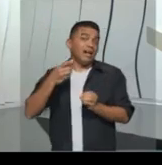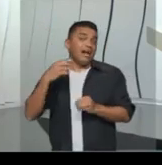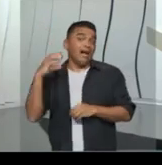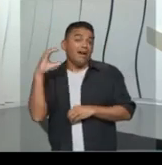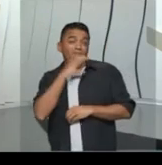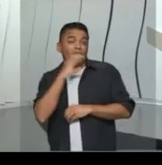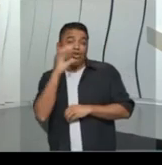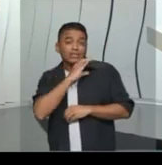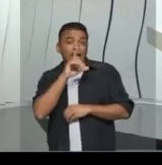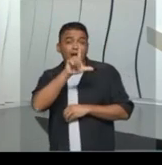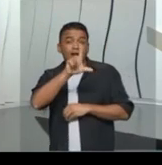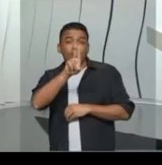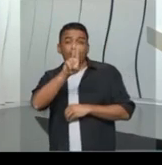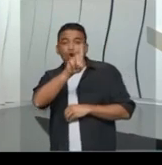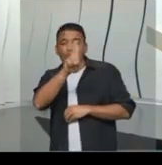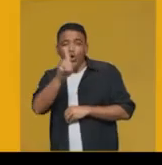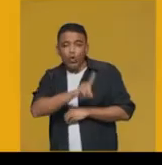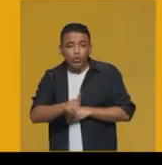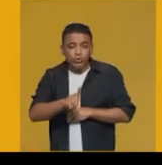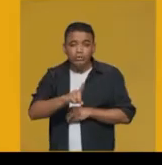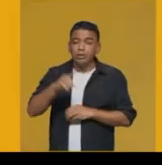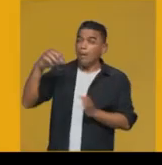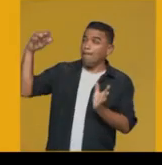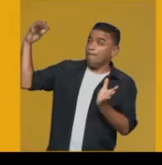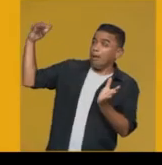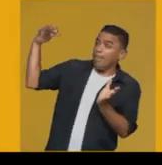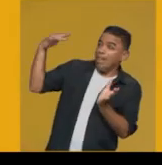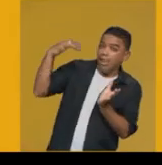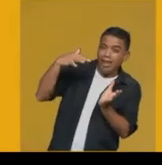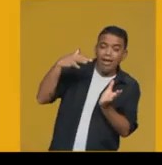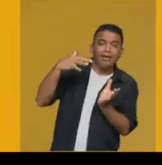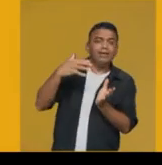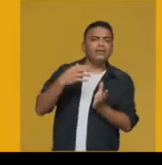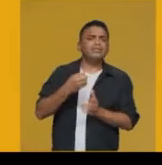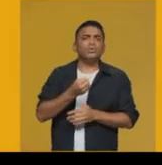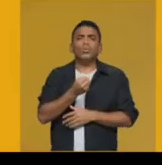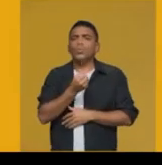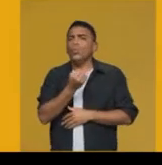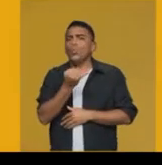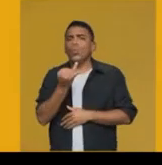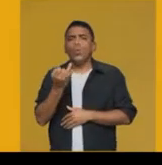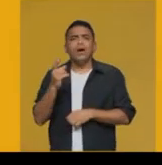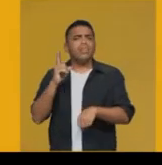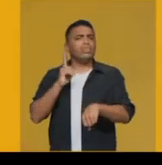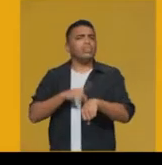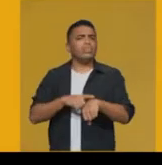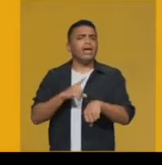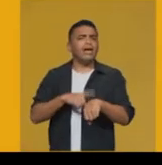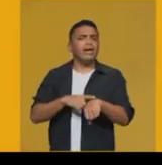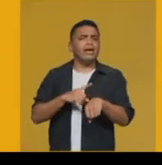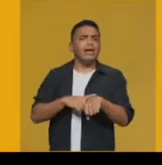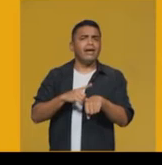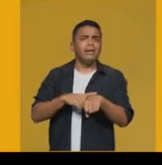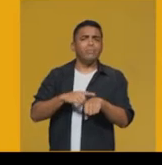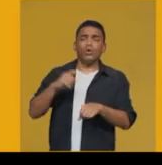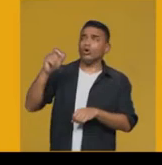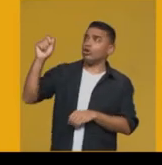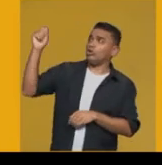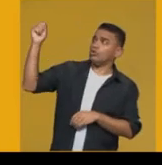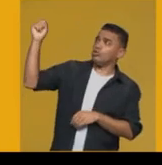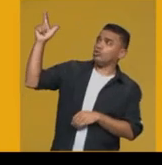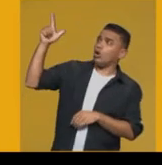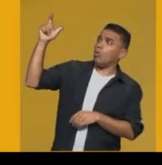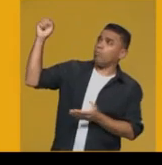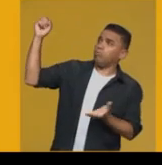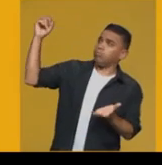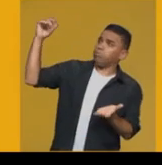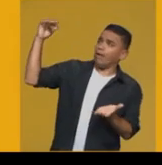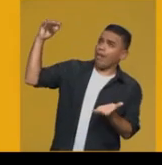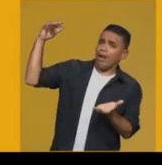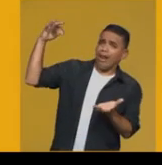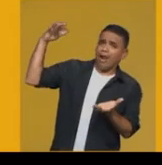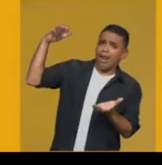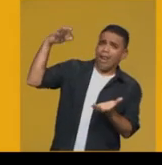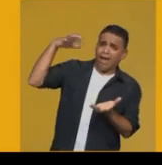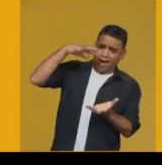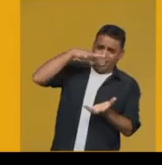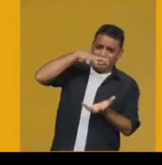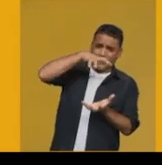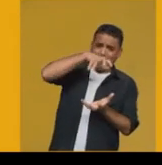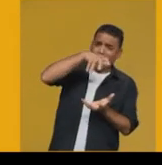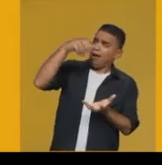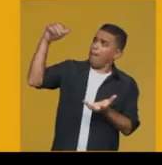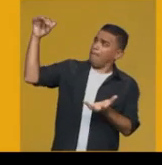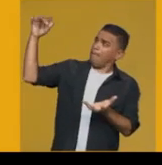calcular, só a título de curiosidade, quanto tempo a luz do Sol demora para chegar até a Terra. Só para você ter uma ideia, já que a luz do